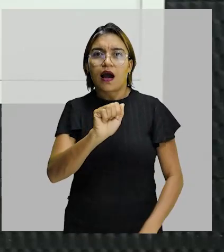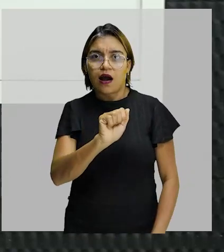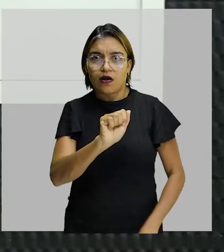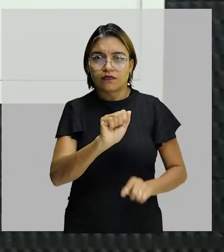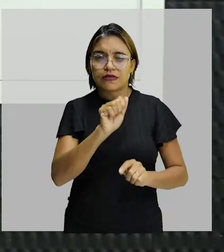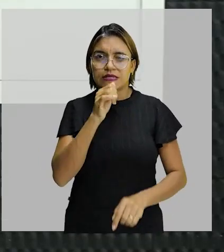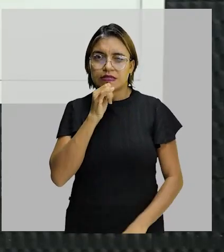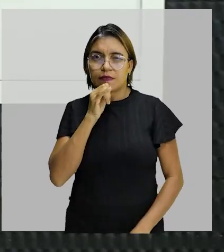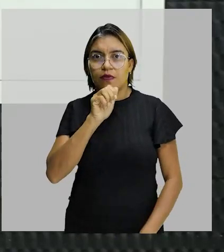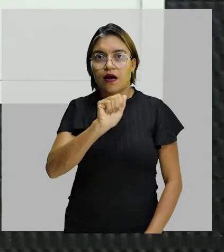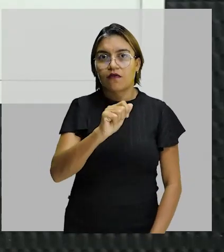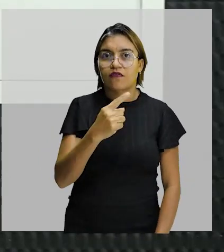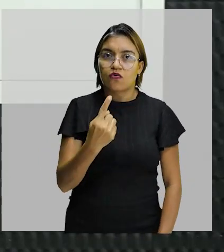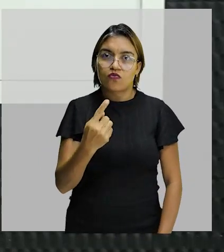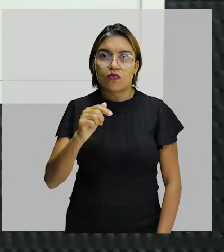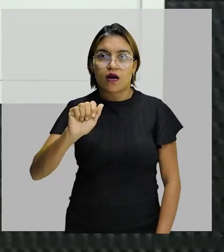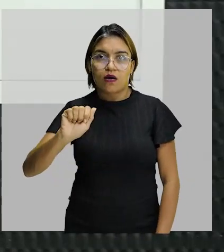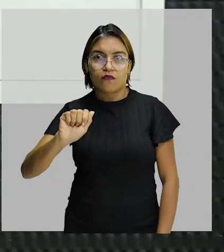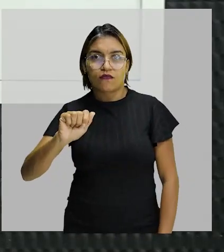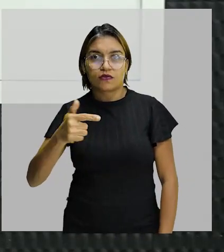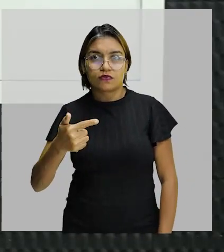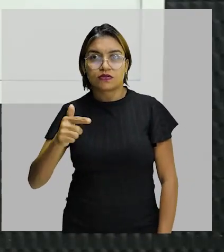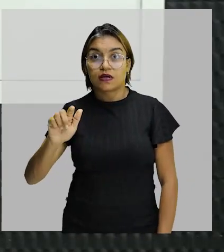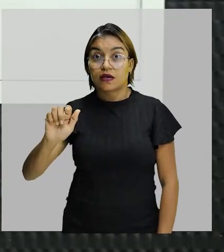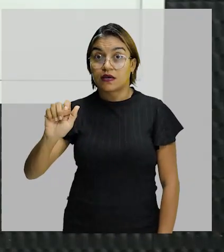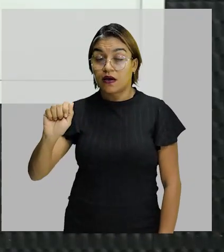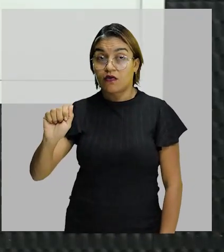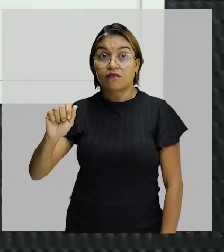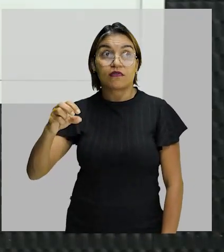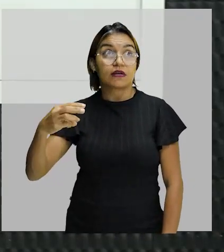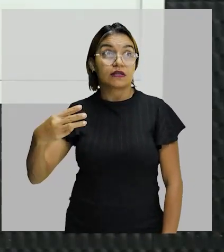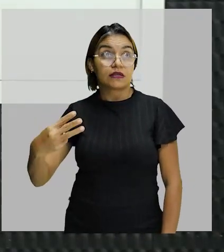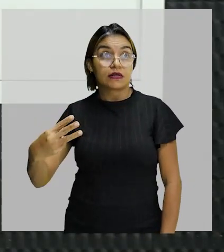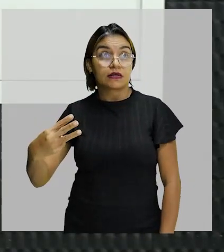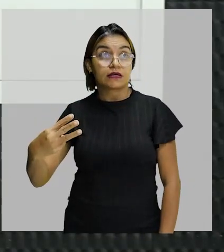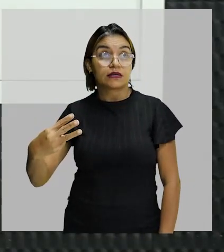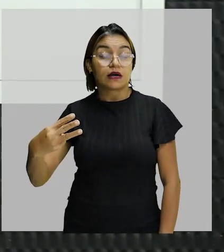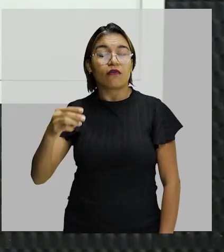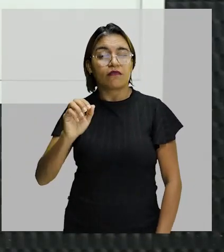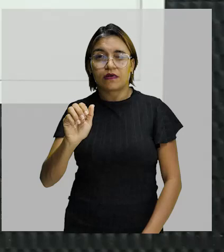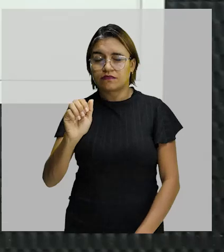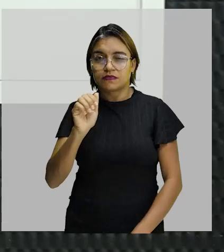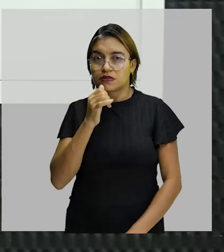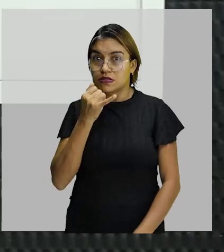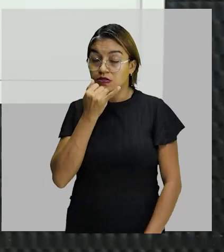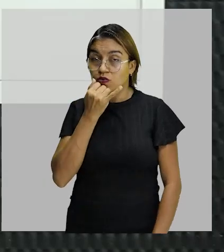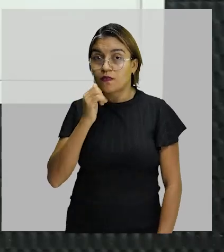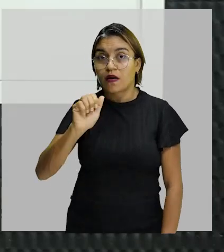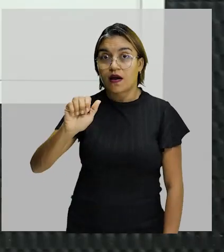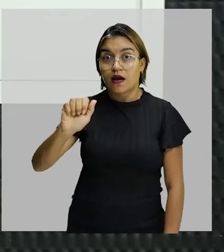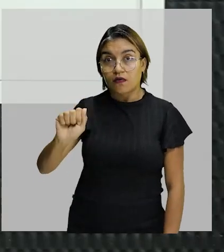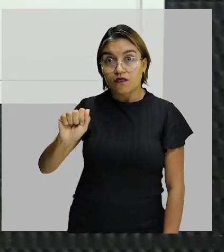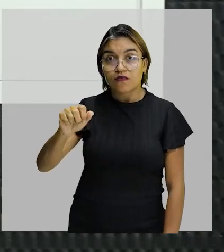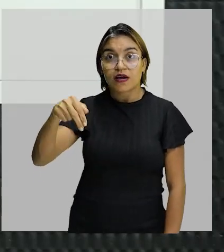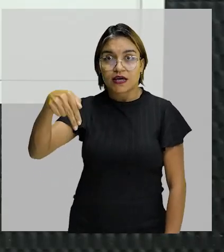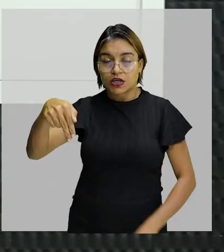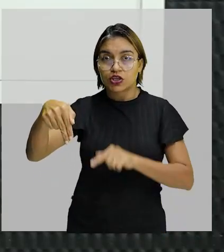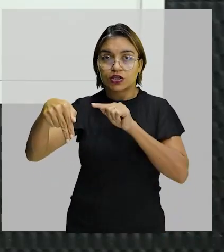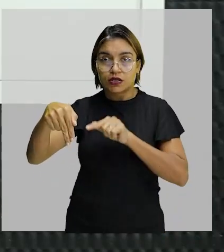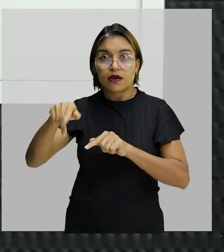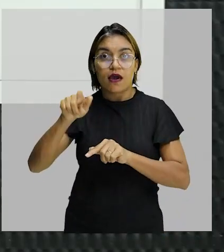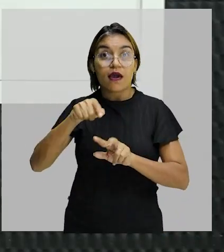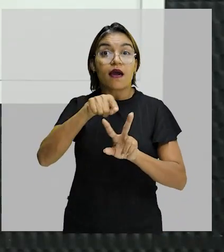da equação. Então, por exemplo, aqui, ó, como aqui está menos, então é mais. Ó, esse 2 aqui, ó, ele vai ser